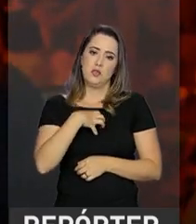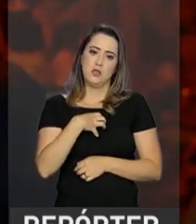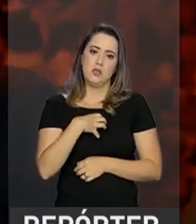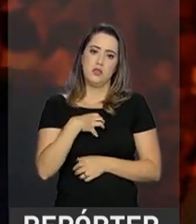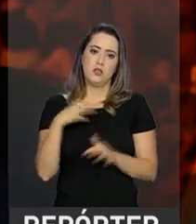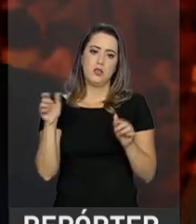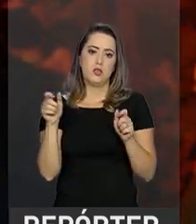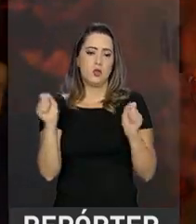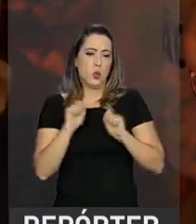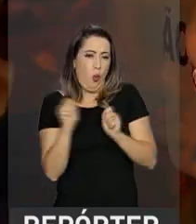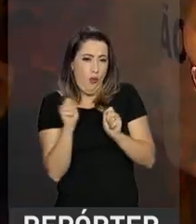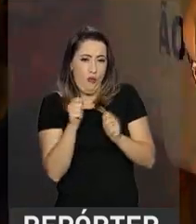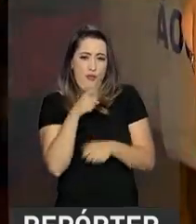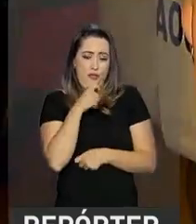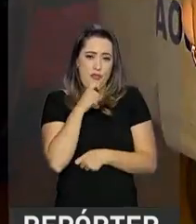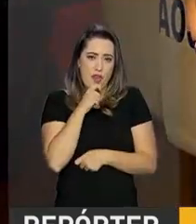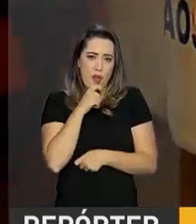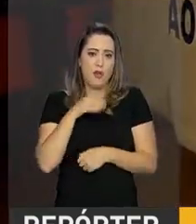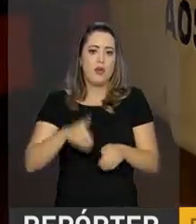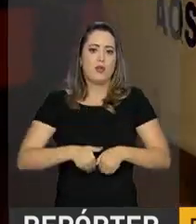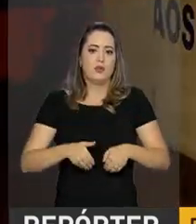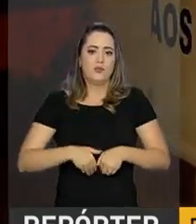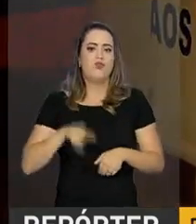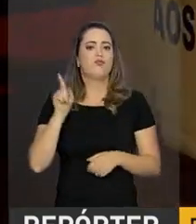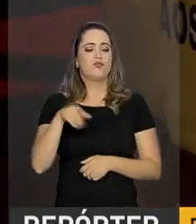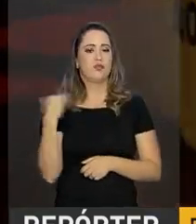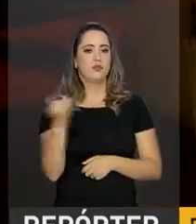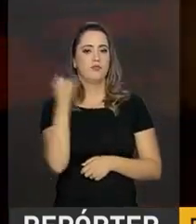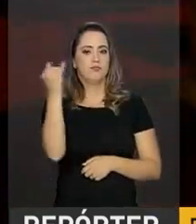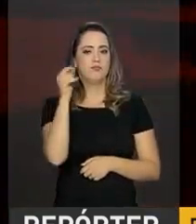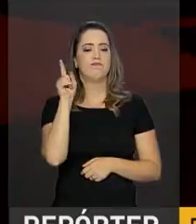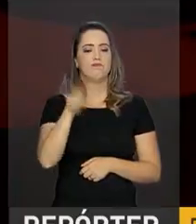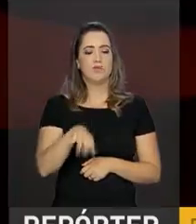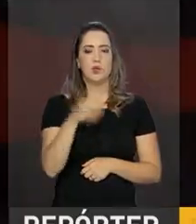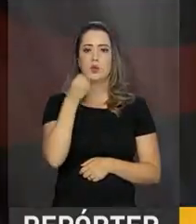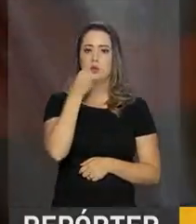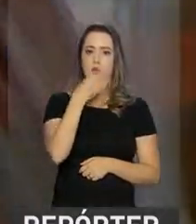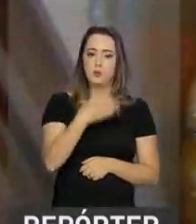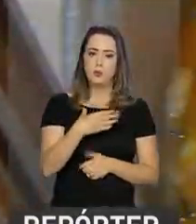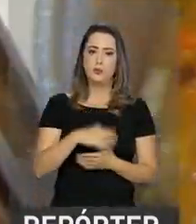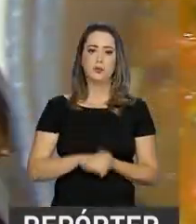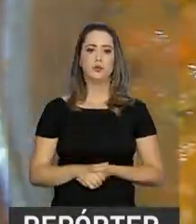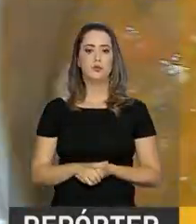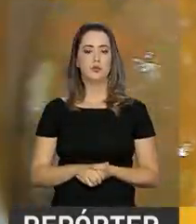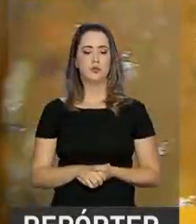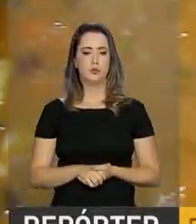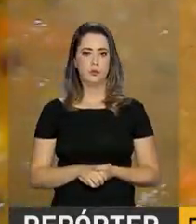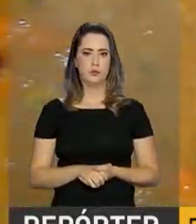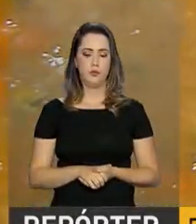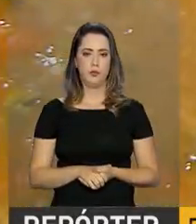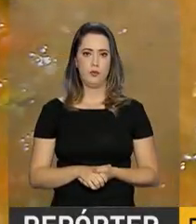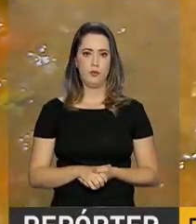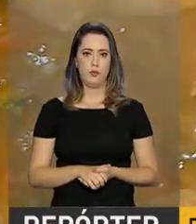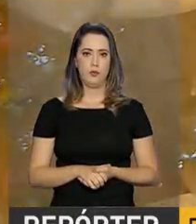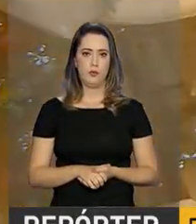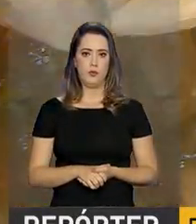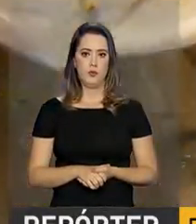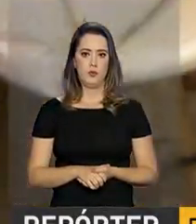fome. E isso é muito importante, isso é uma coisa muito gratificante.